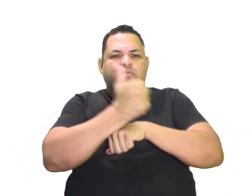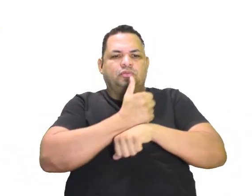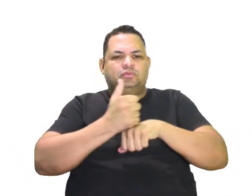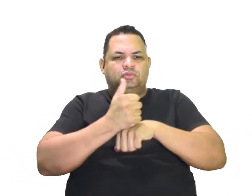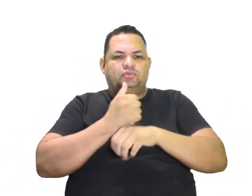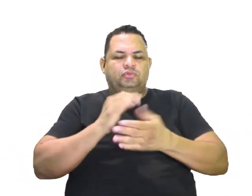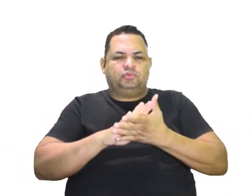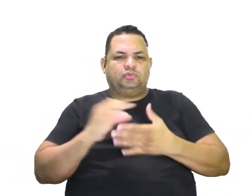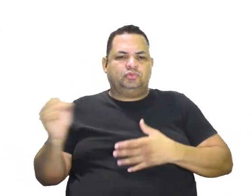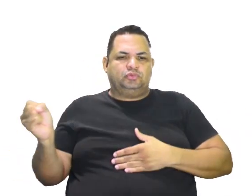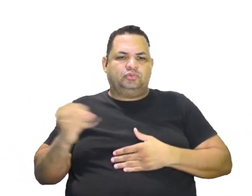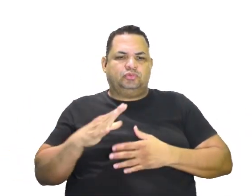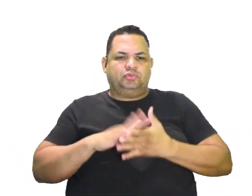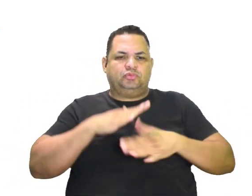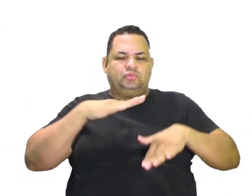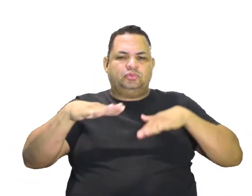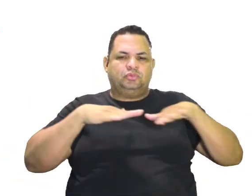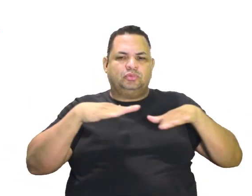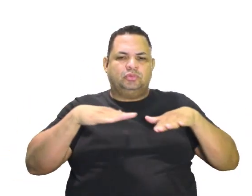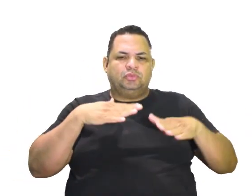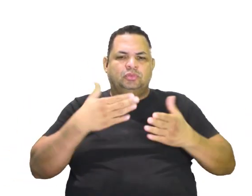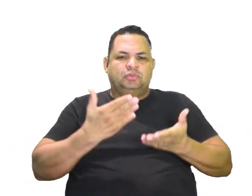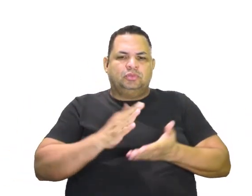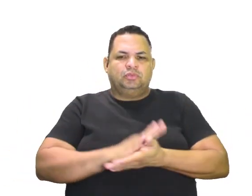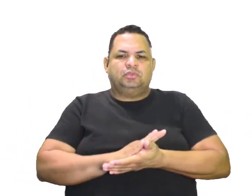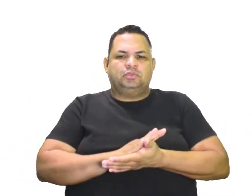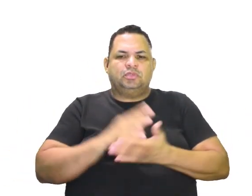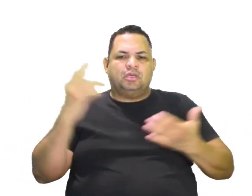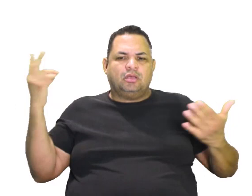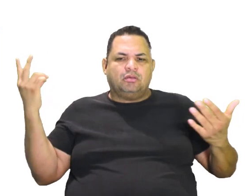novos movimentos que foram